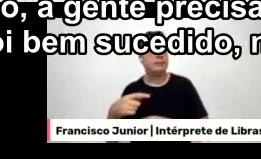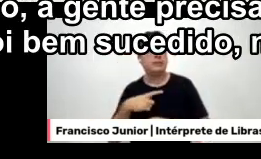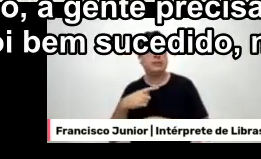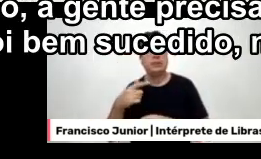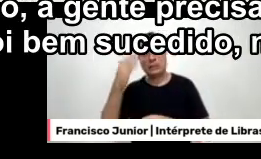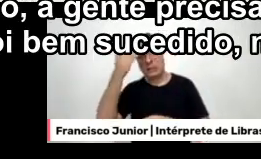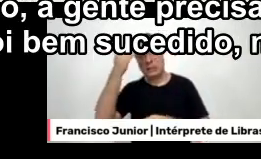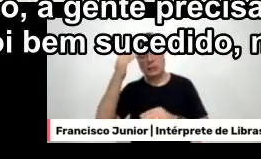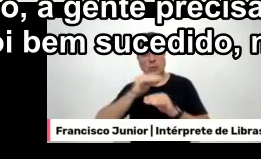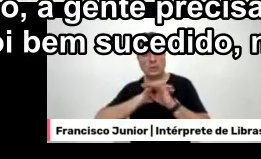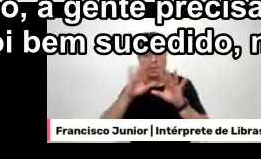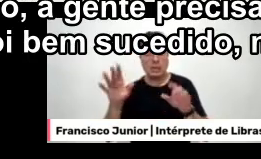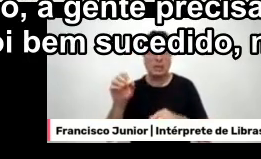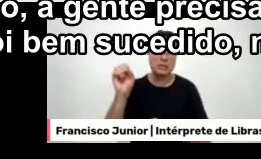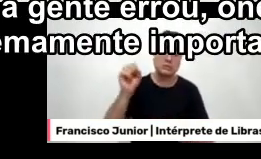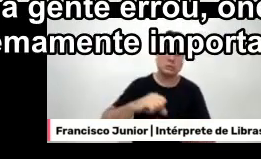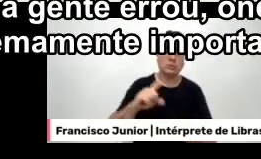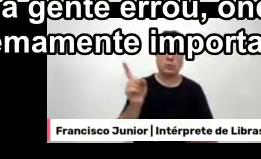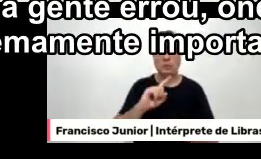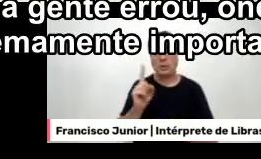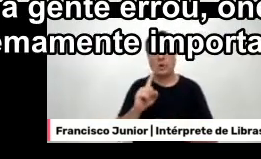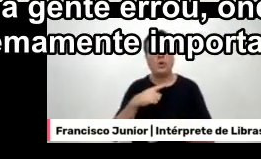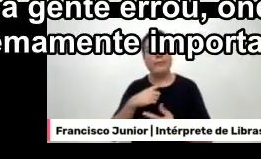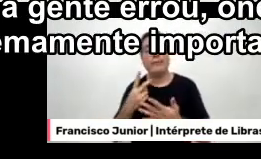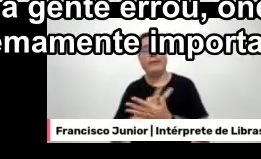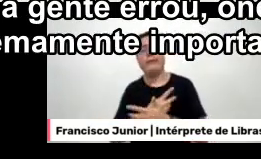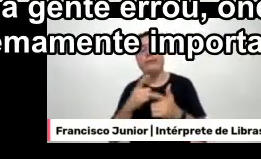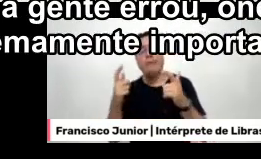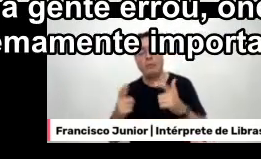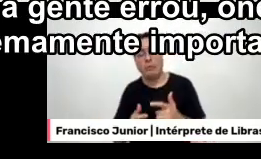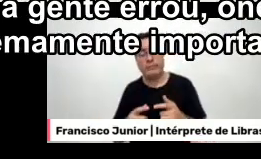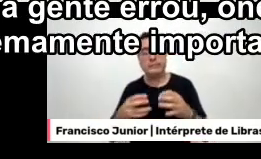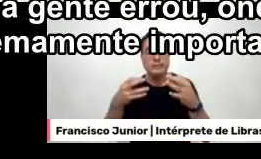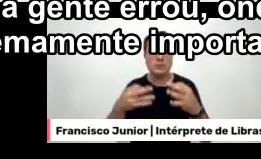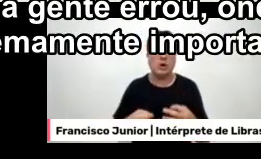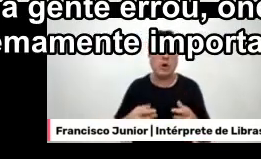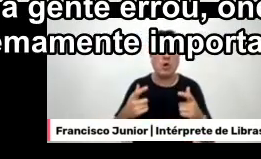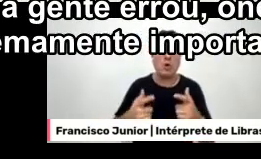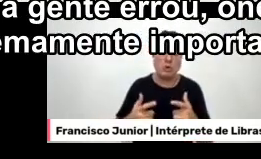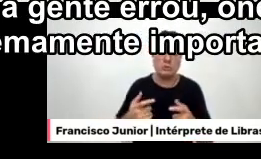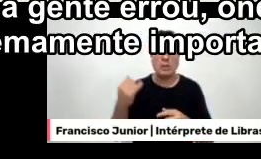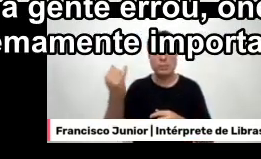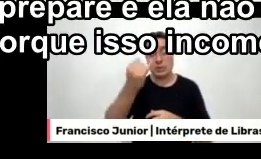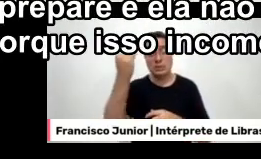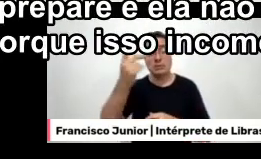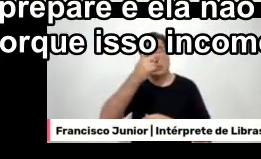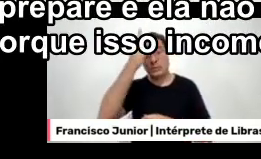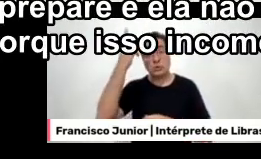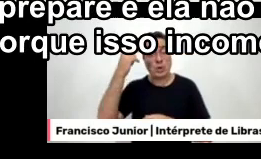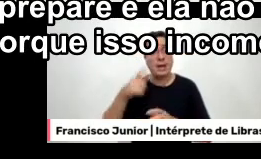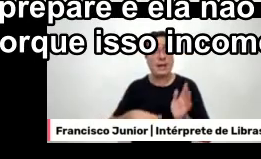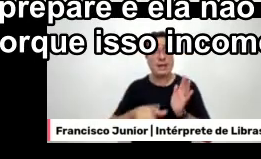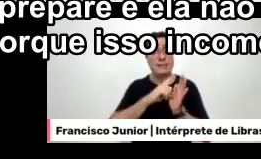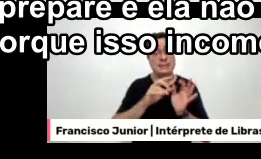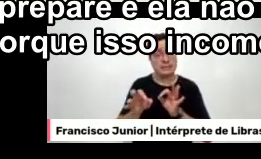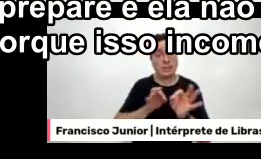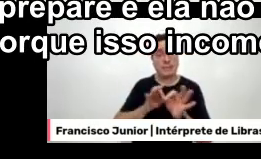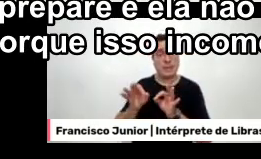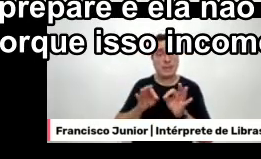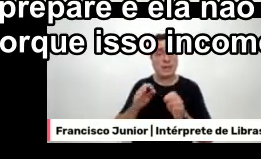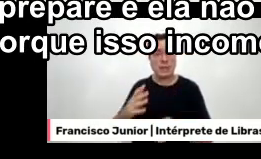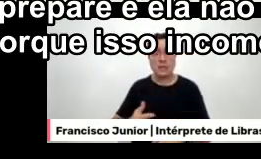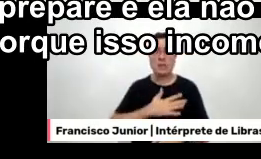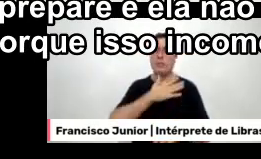bem sucedido, não foi bem sucedido, onde a gente errou, onde a gente acertou. Isso é extremamente importante para que a pessoa já se prepare e ela não seja pega